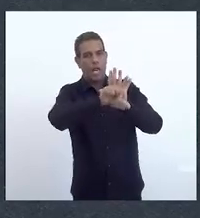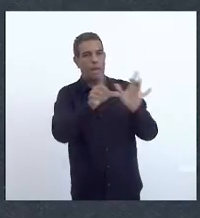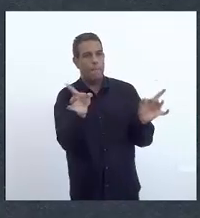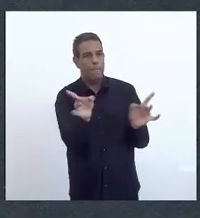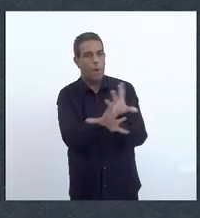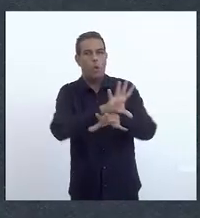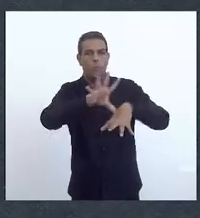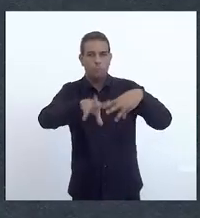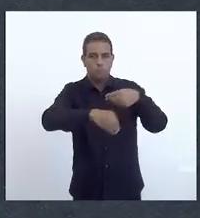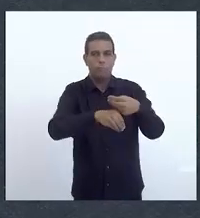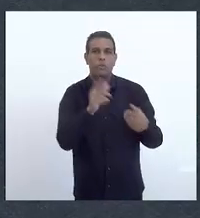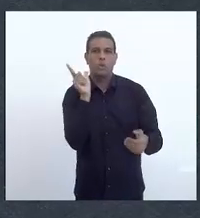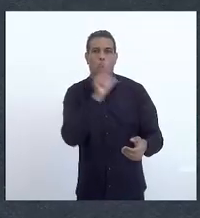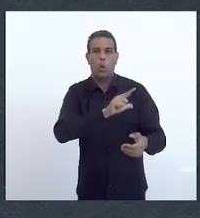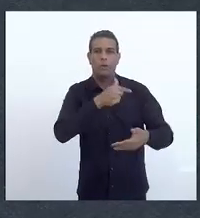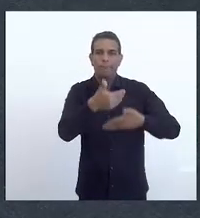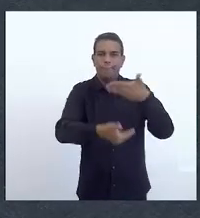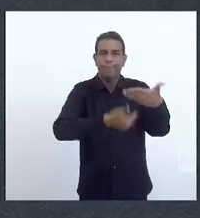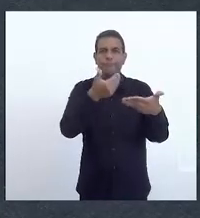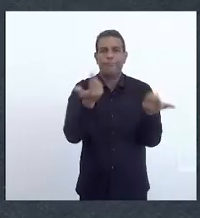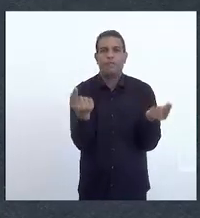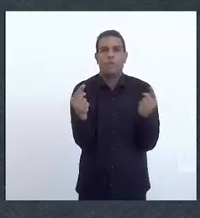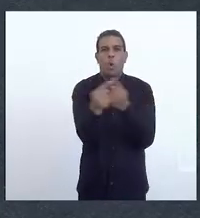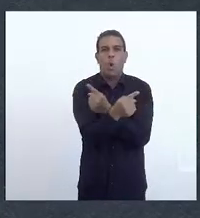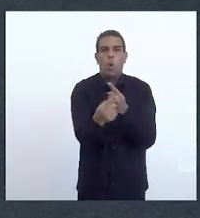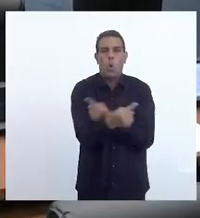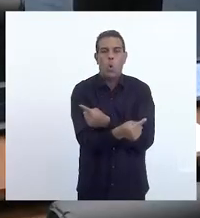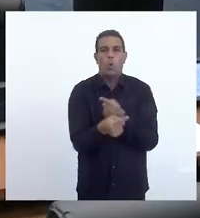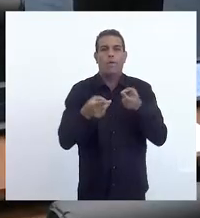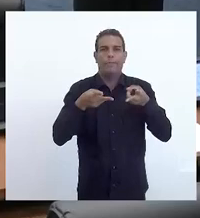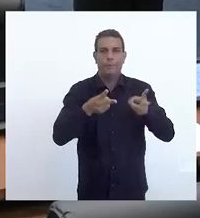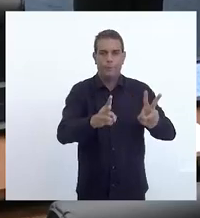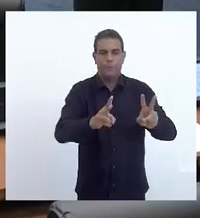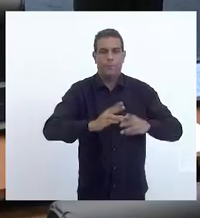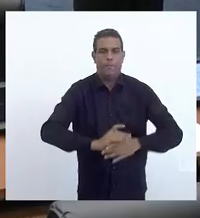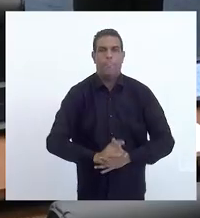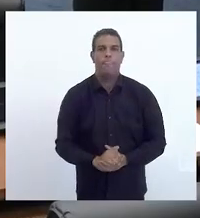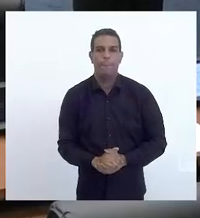isso que é a divergência.